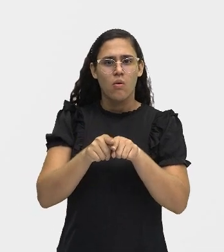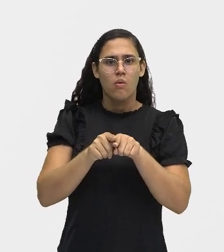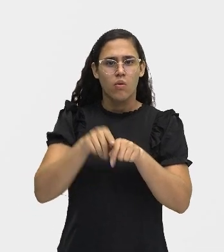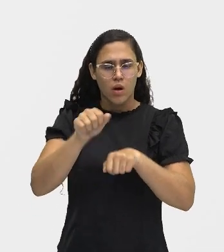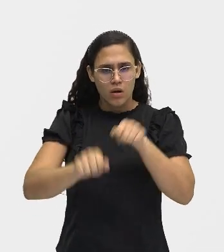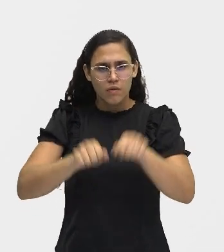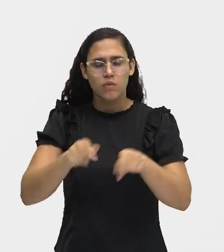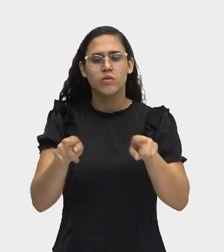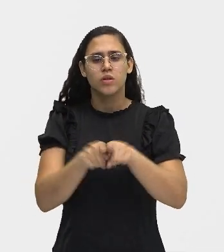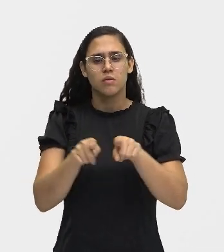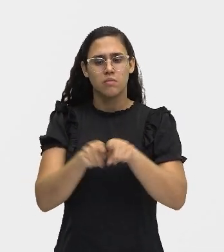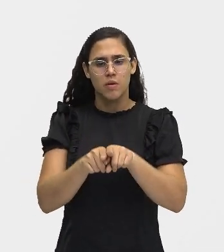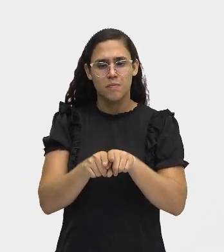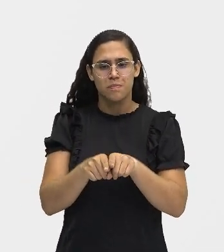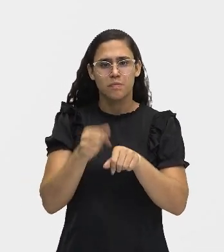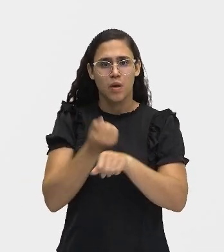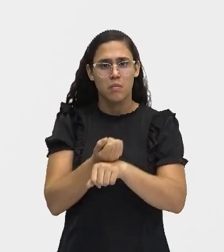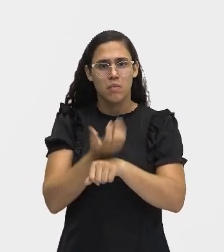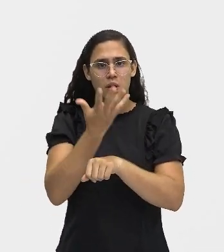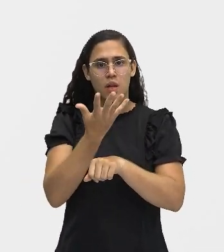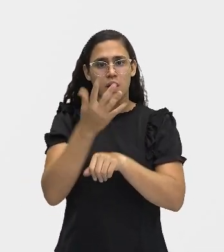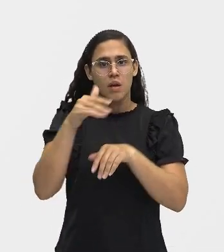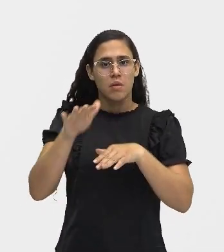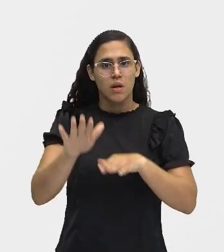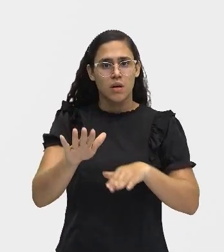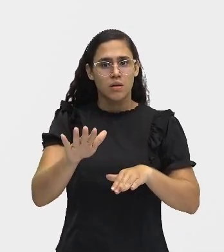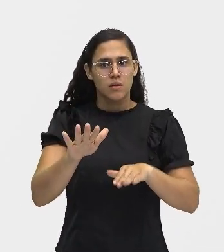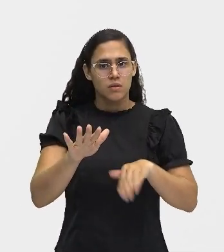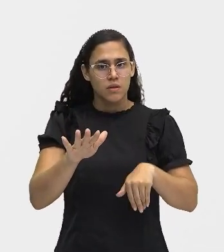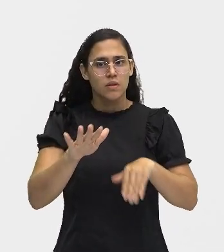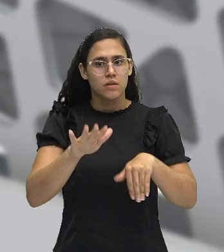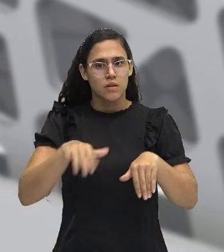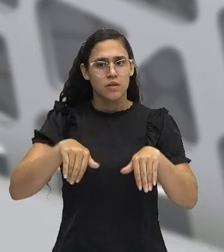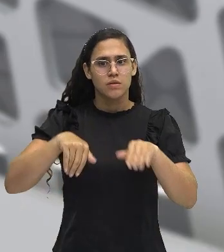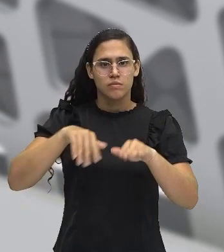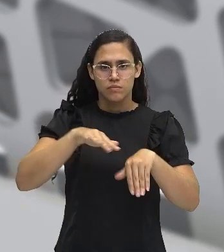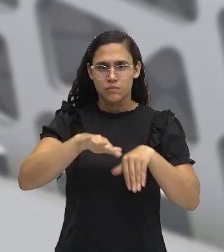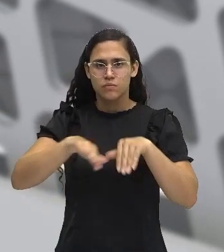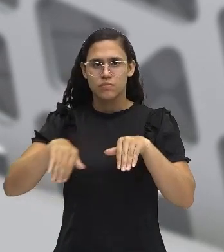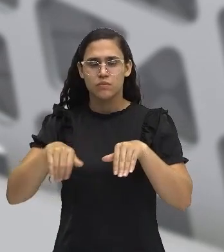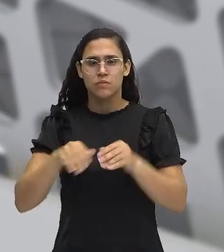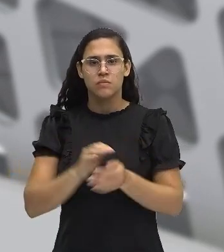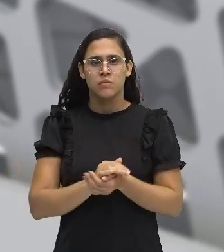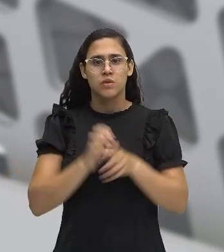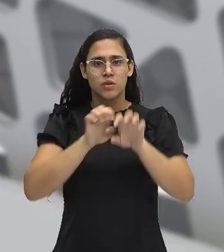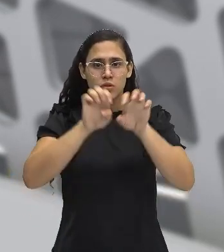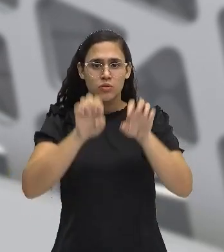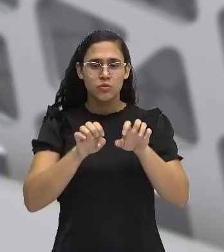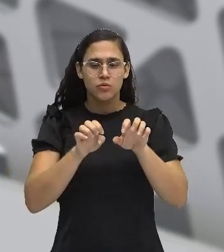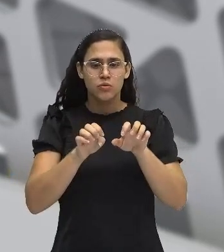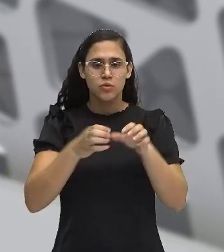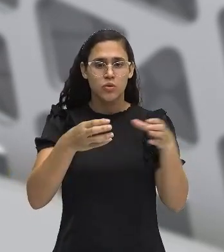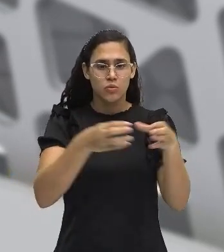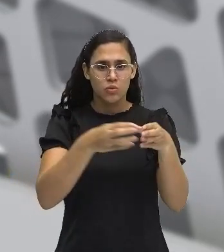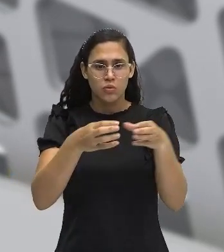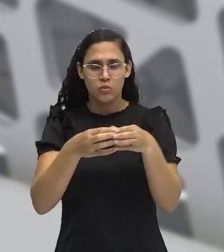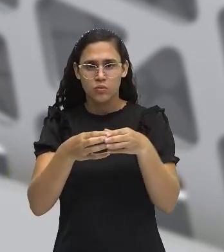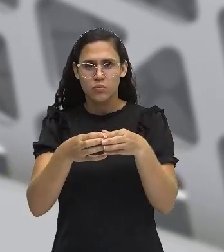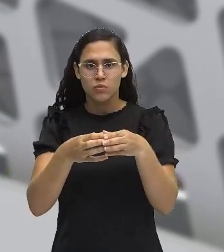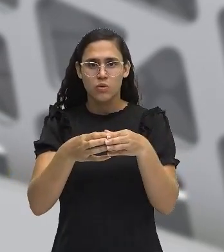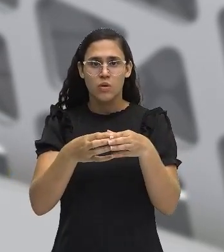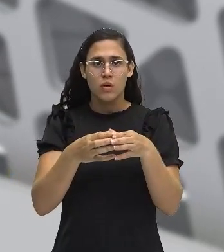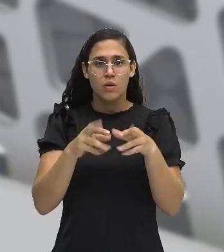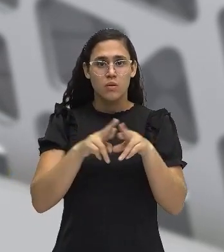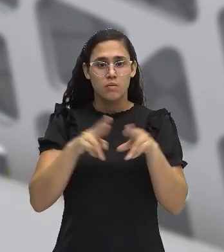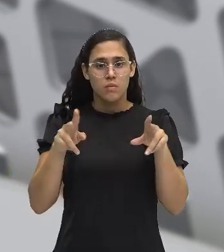e já a baleia já utiliza para nadar, tá? Então, todas essas estruturas vieram de uma mesma base embriológica e a gente